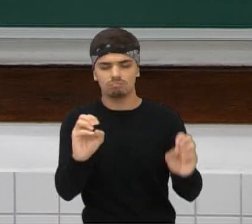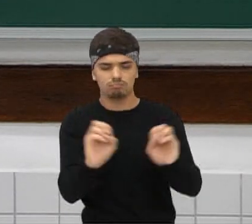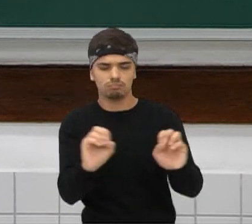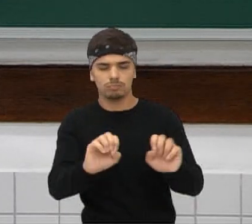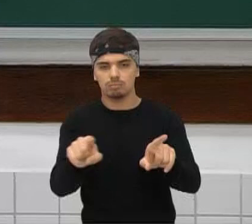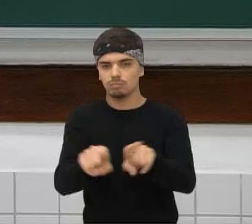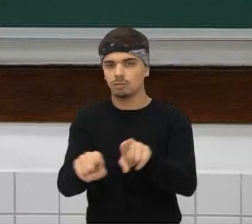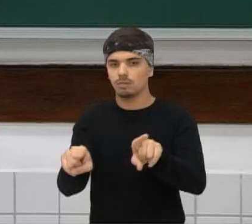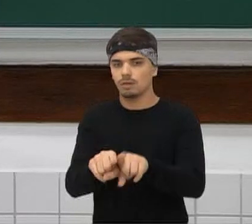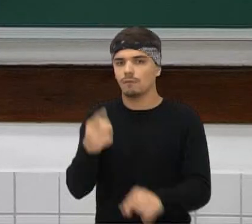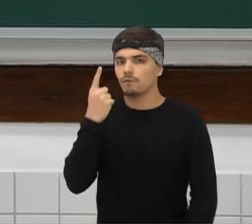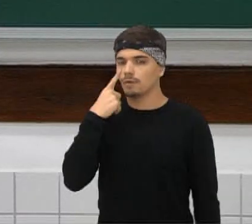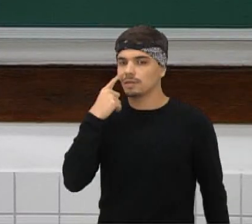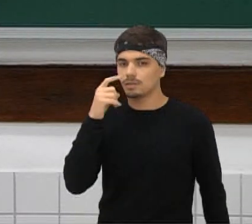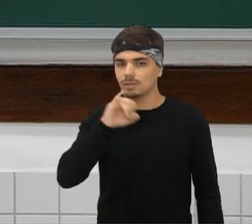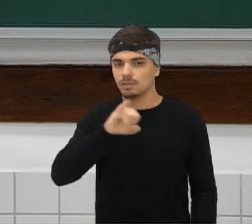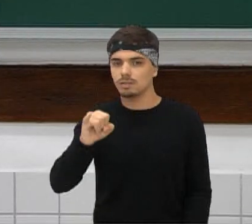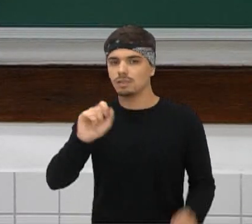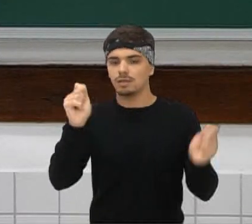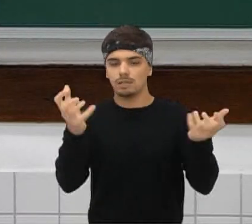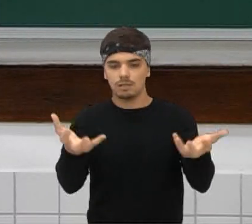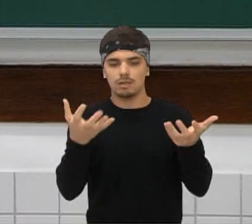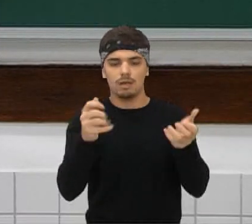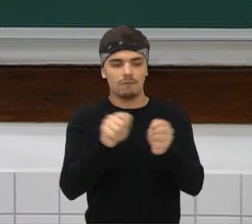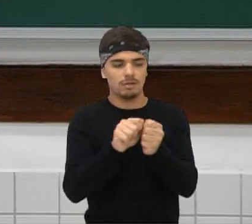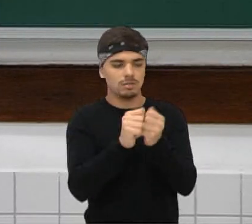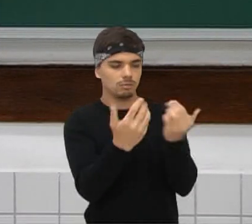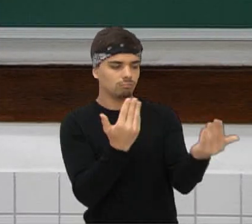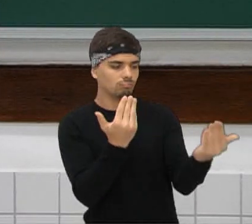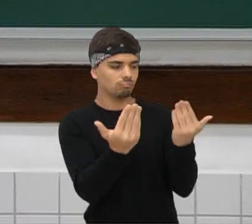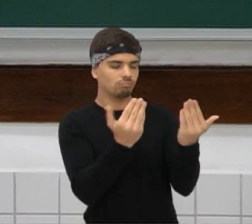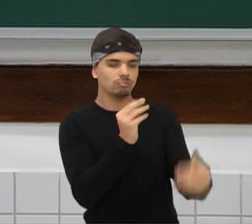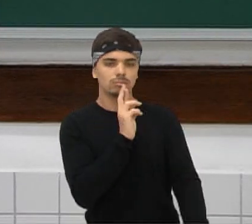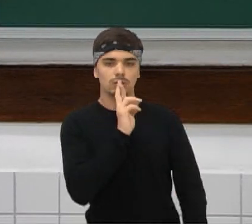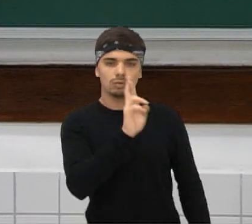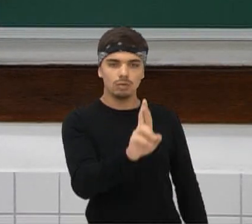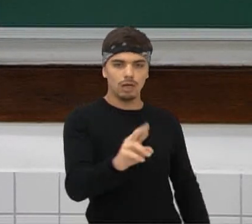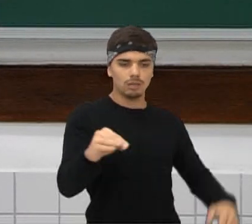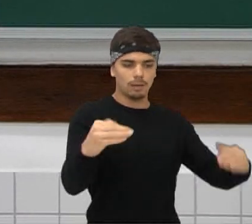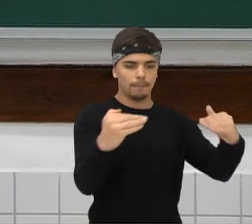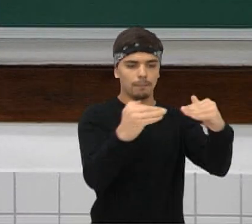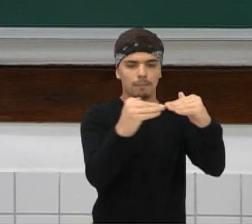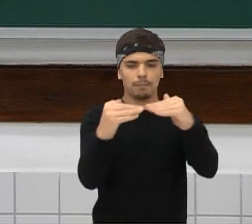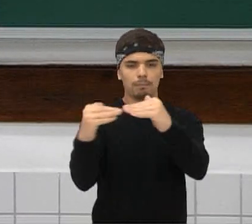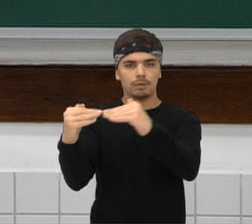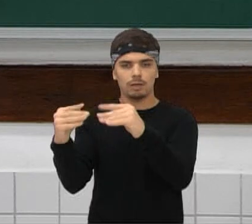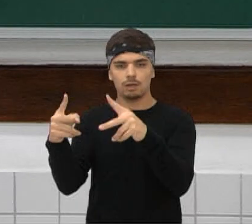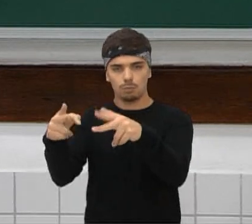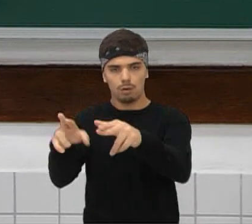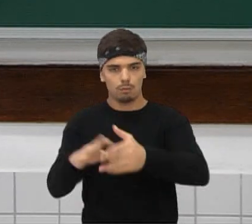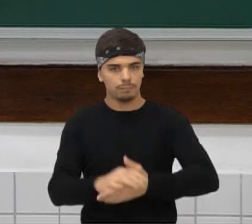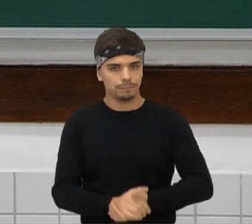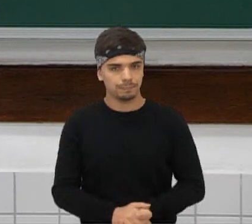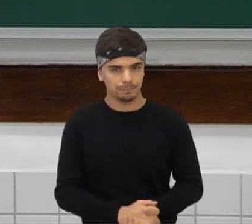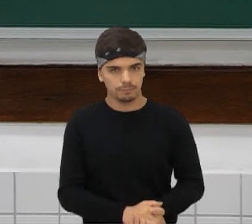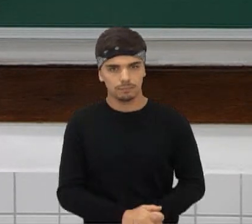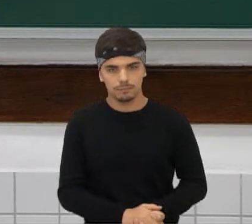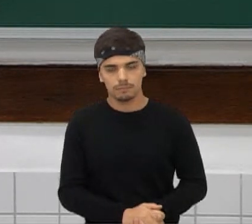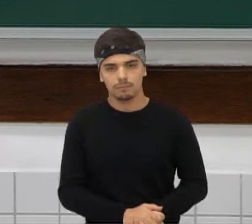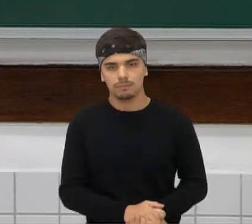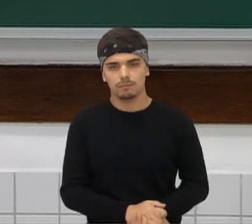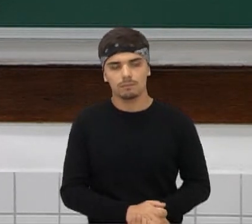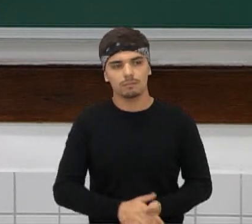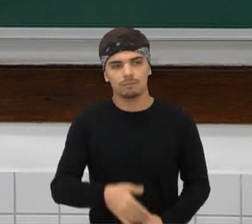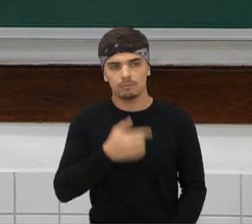veja que se você quer fazer das duas para comparar se o resultado realmente vai ser o mesmo. Então, eu